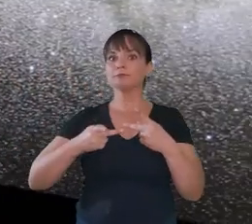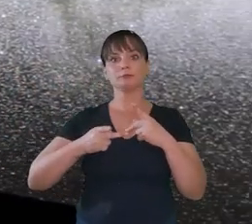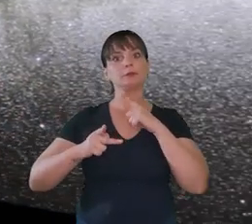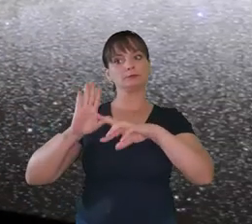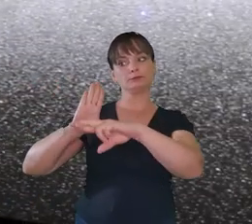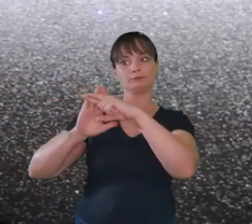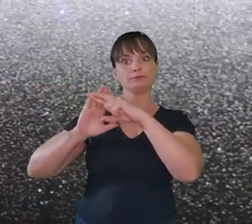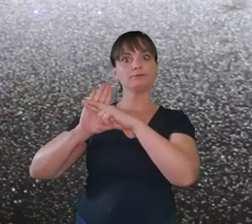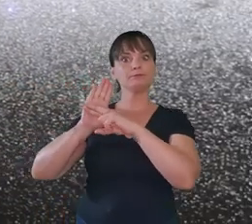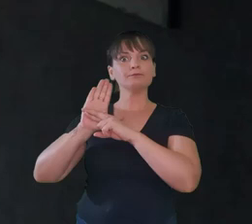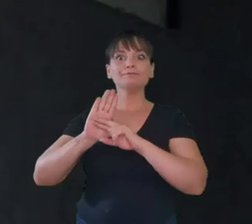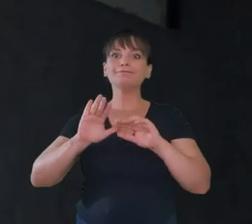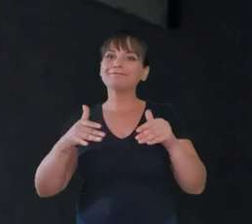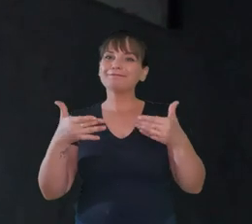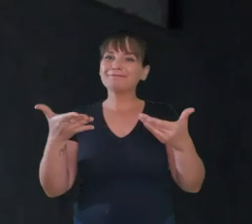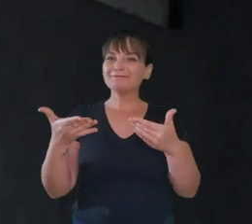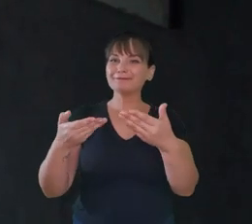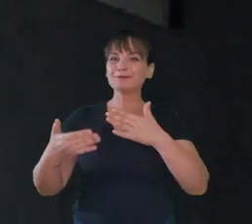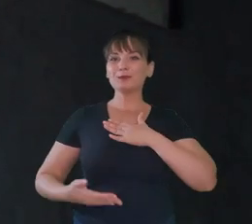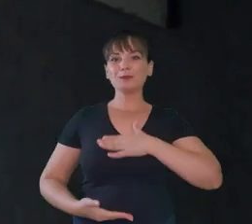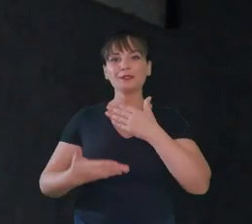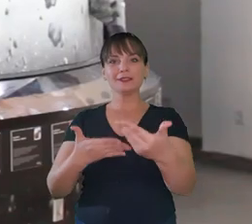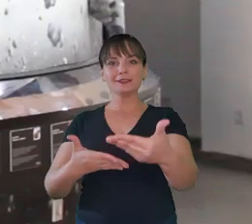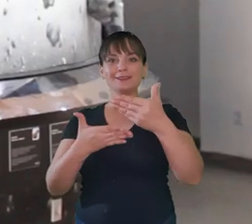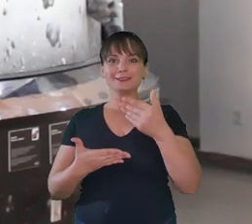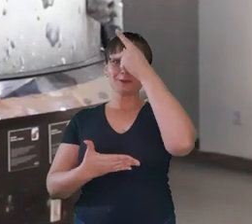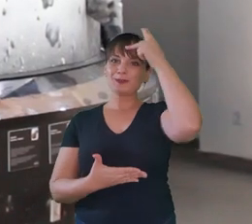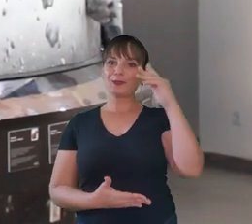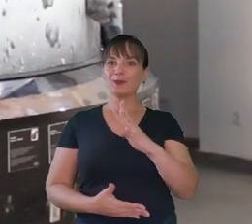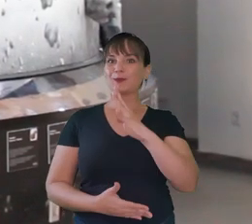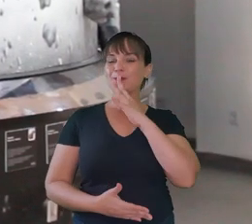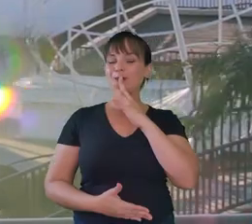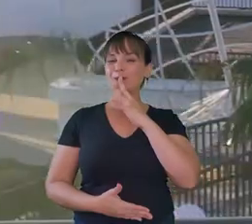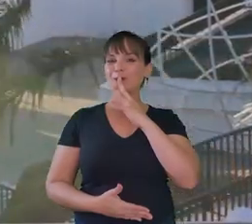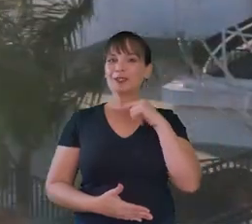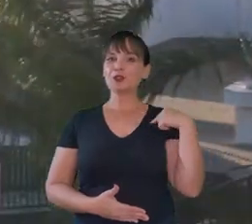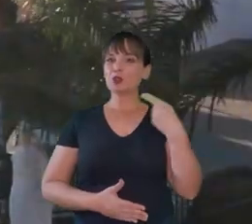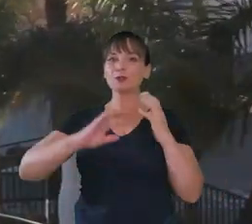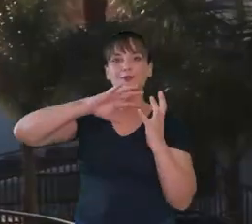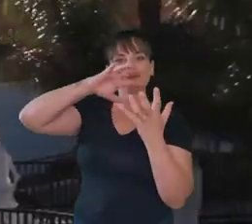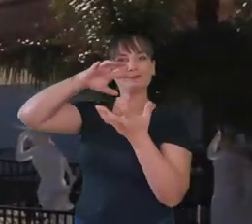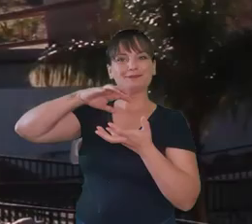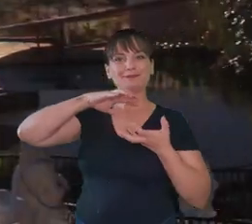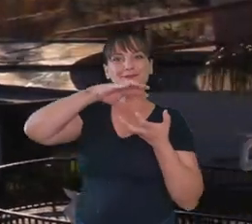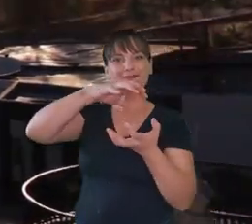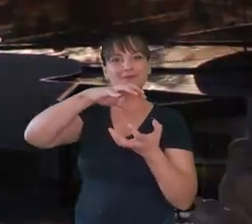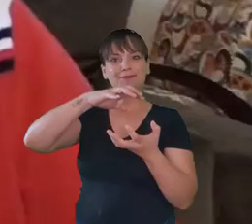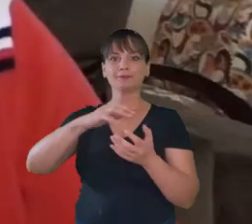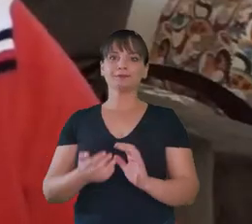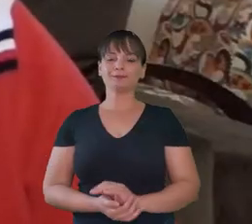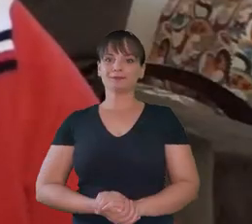né, desse nosso momento, mas será um prazer receber aí os visitantes para conhecer um pouquinho mais do nosso